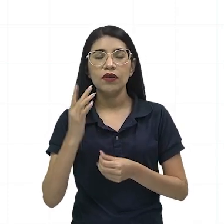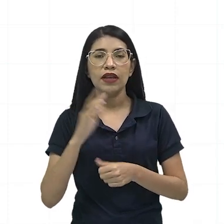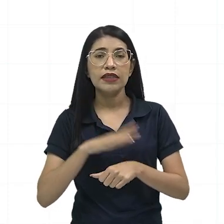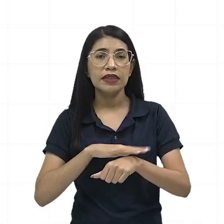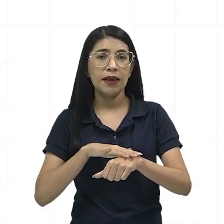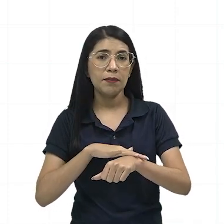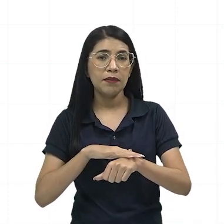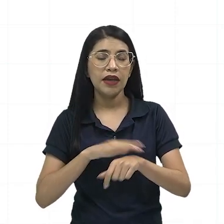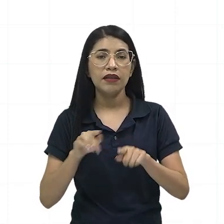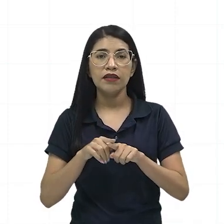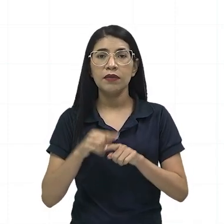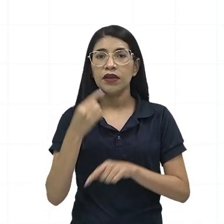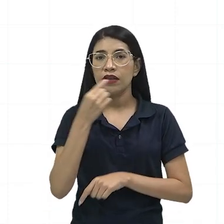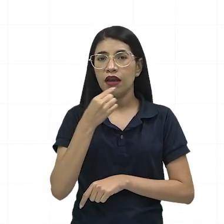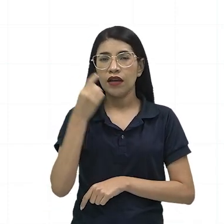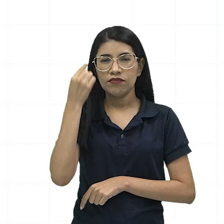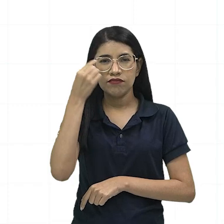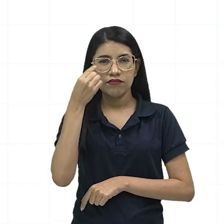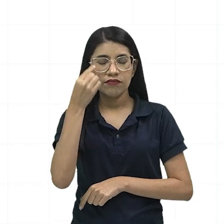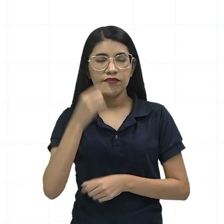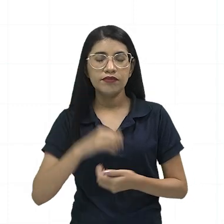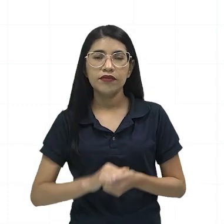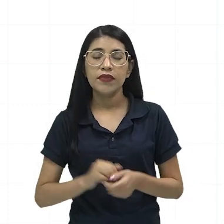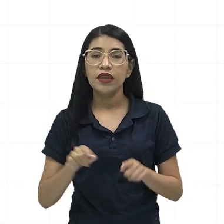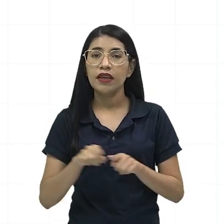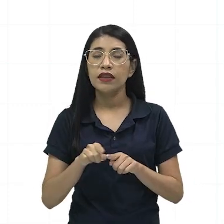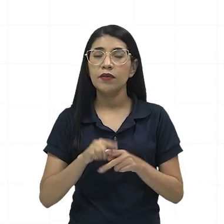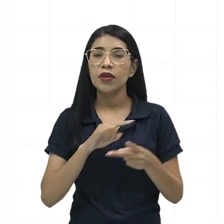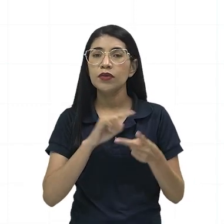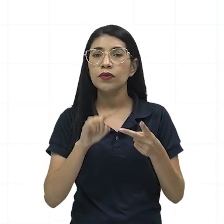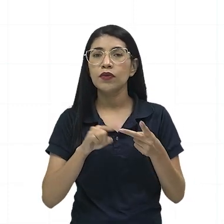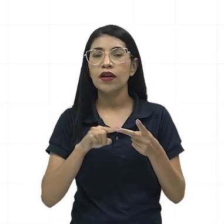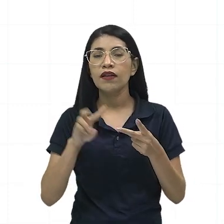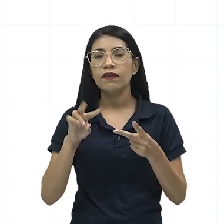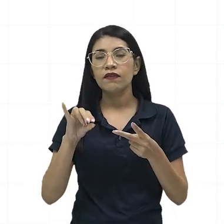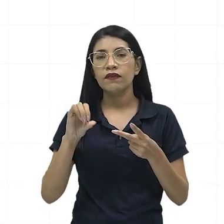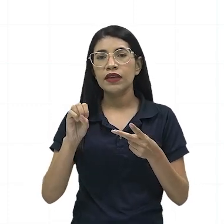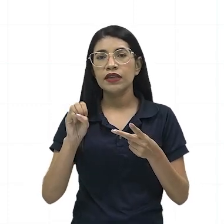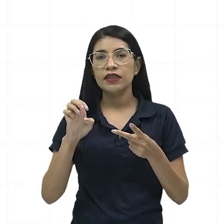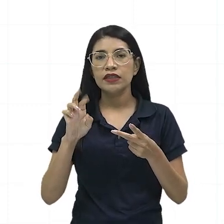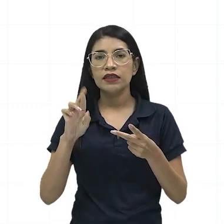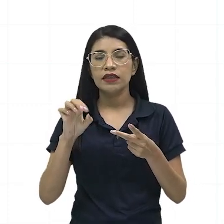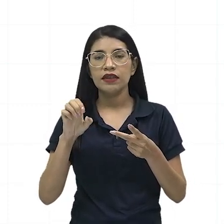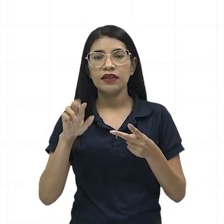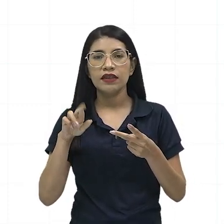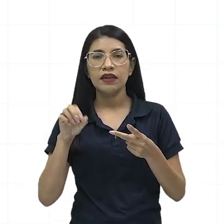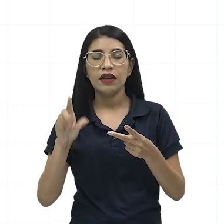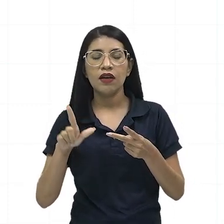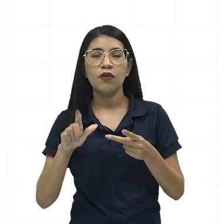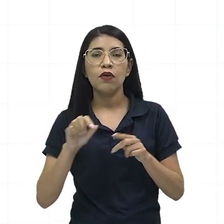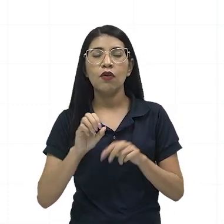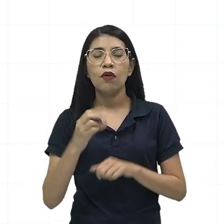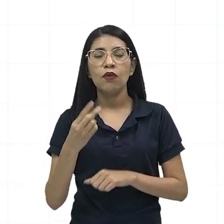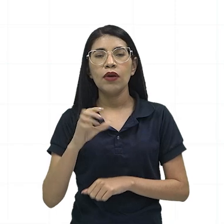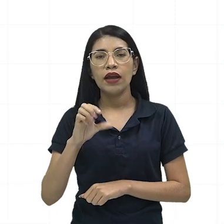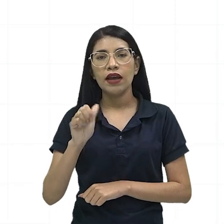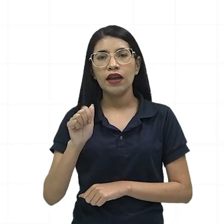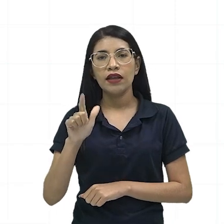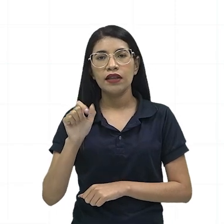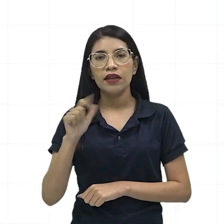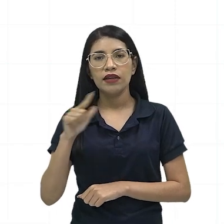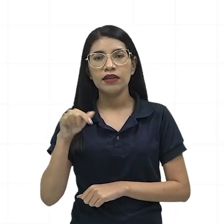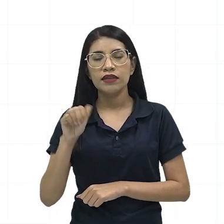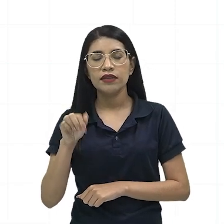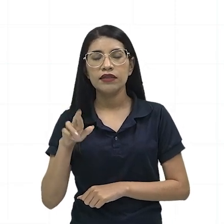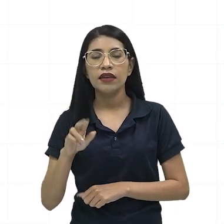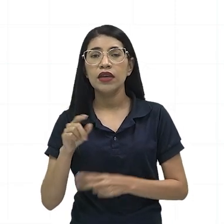e mucosas. E nós temos a leishmaniose visceral ou calazar, que esse tipo de